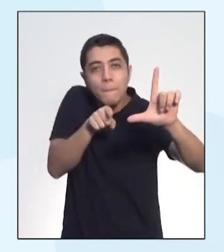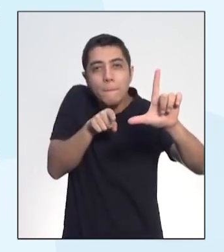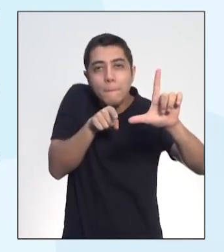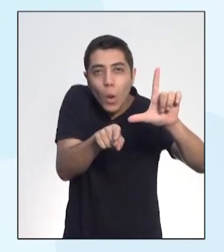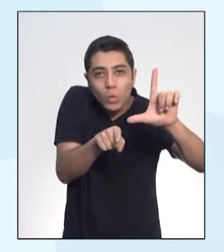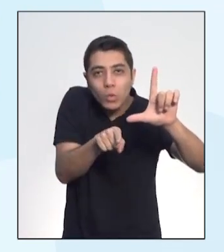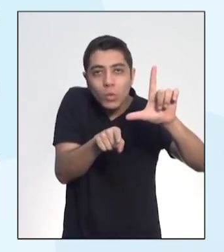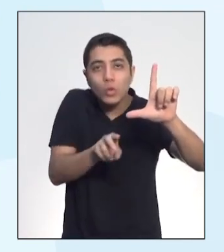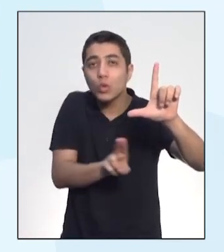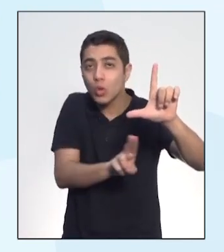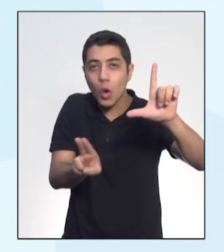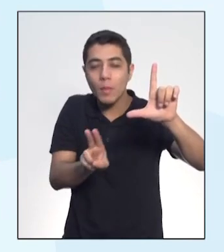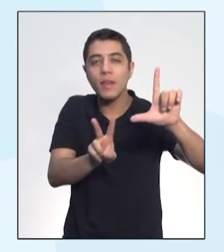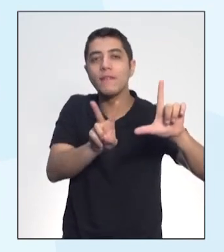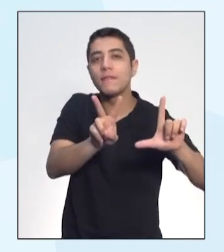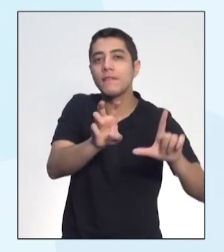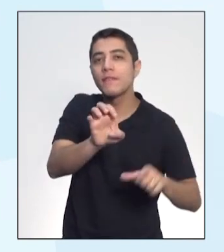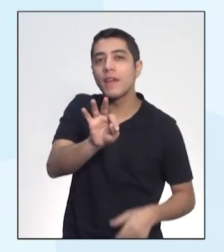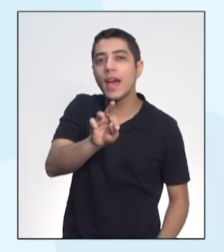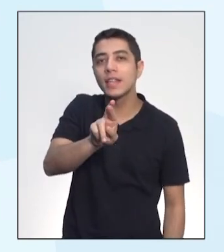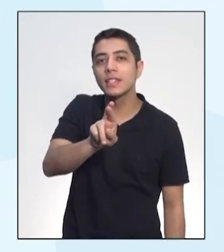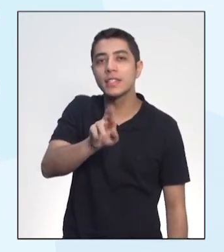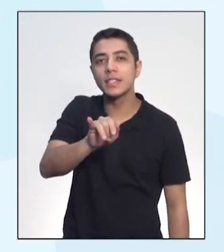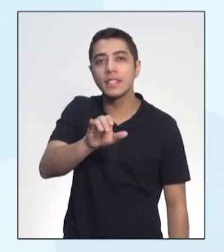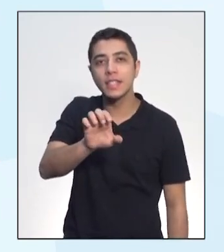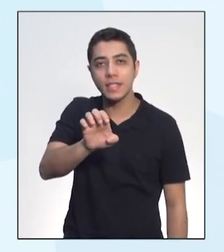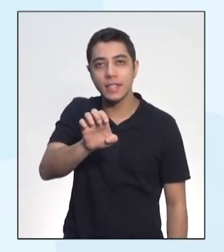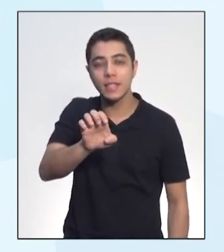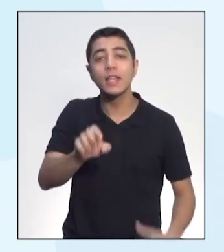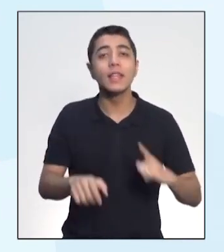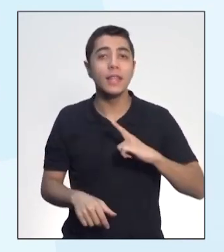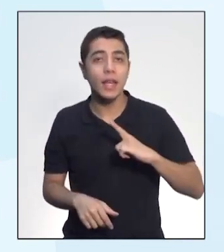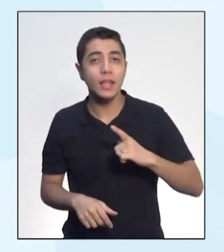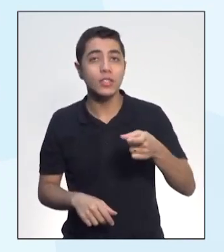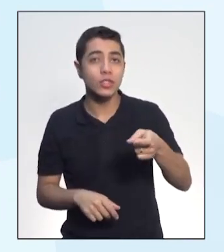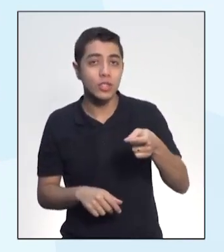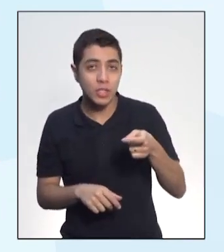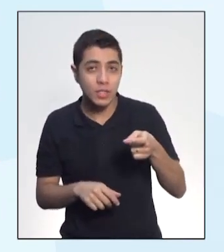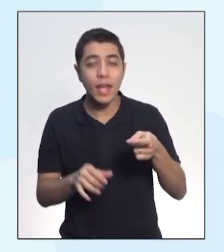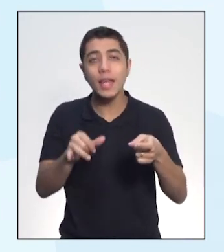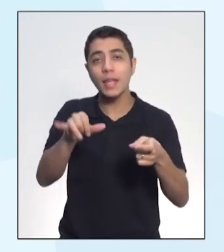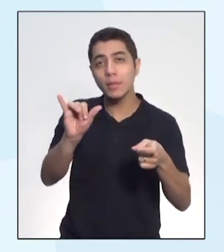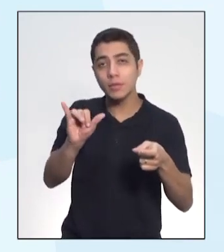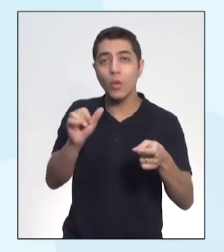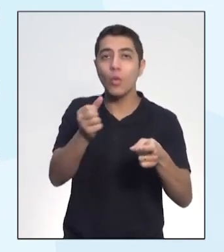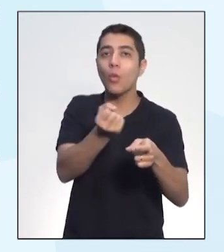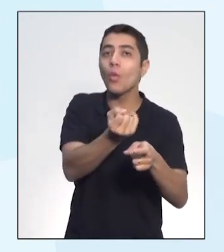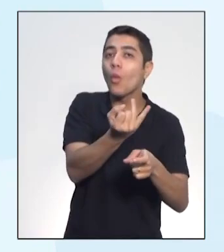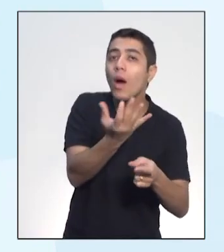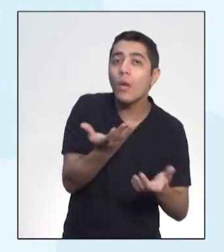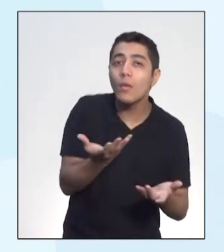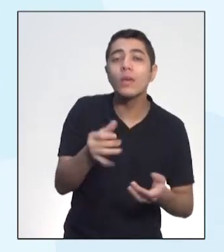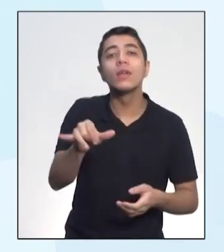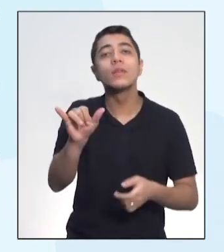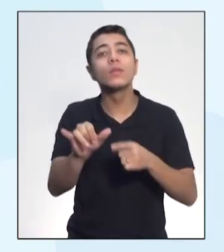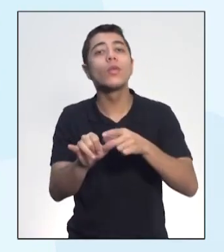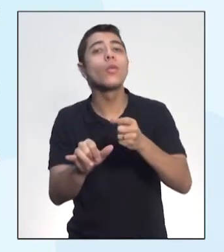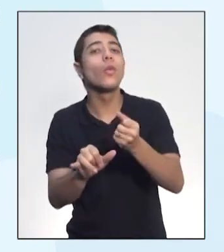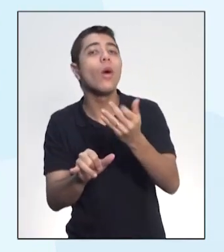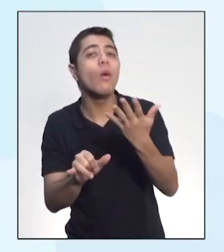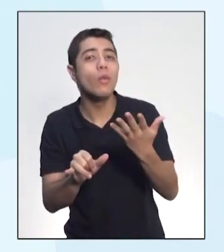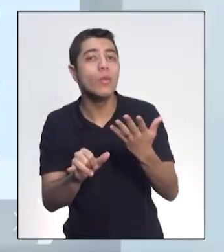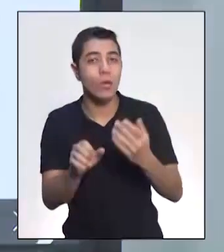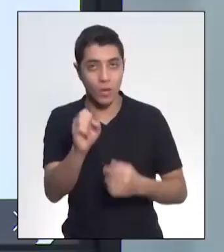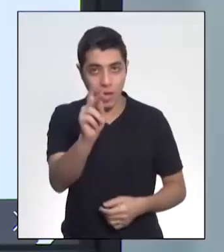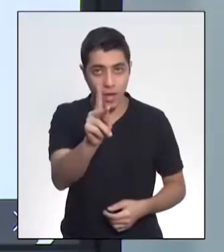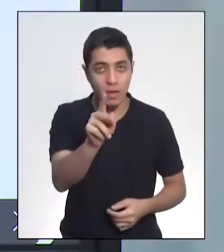valor do x, e ordenada, que é o valor do y. É só você olhar lá e anotar V, abre parênteses,